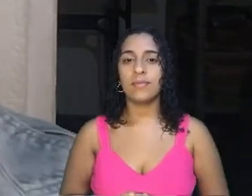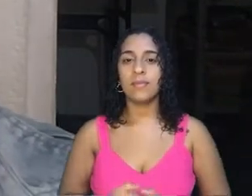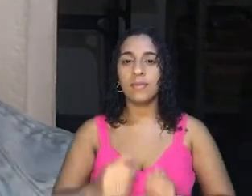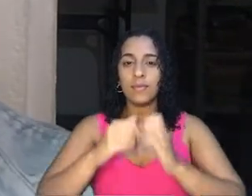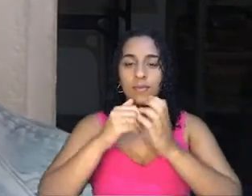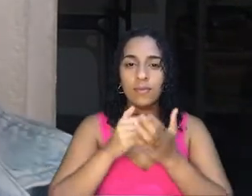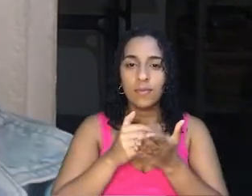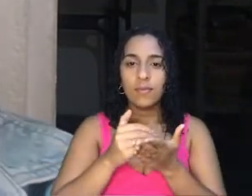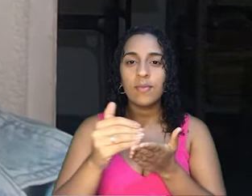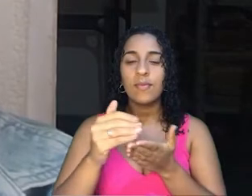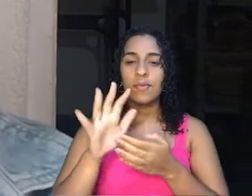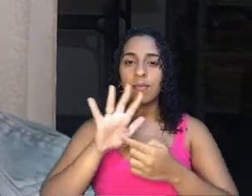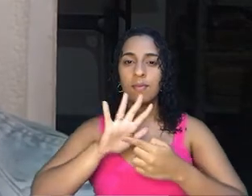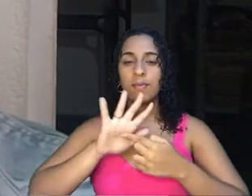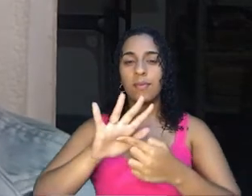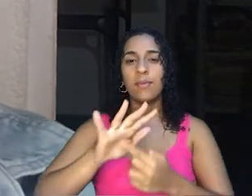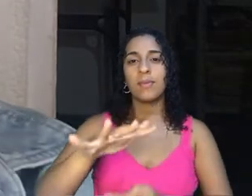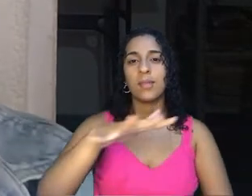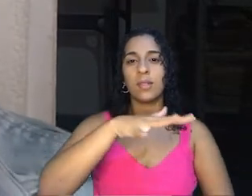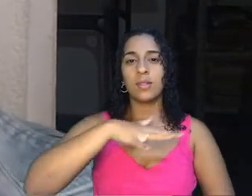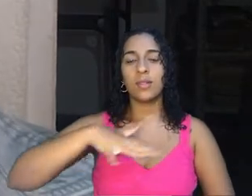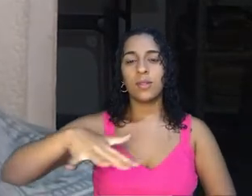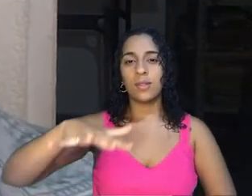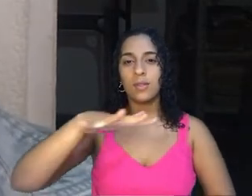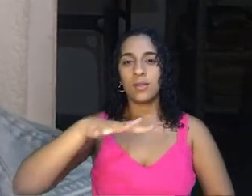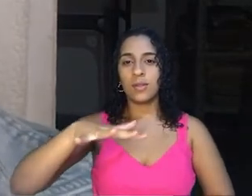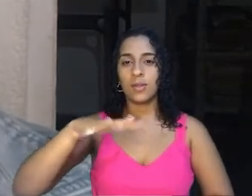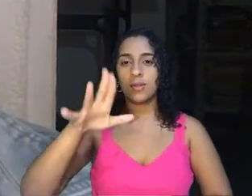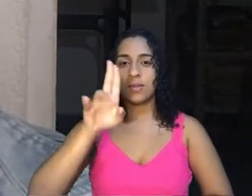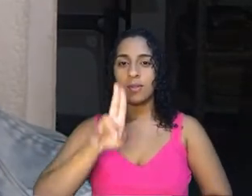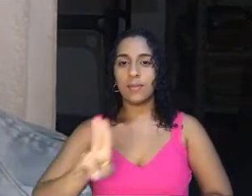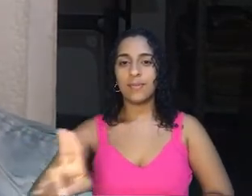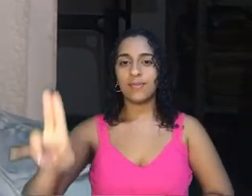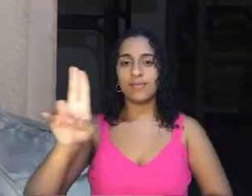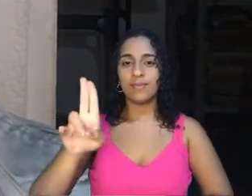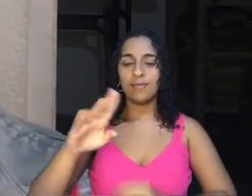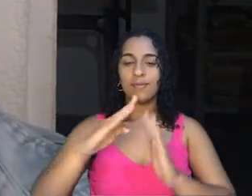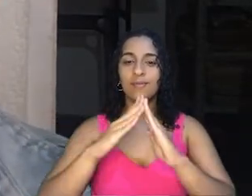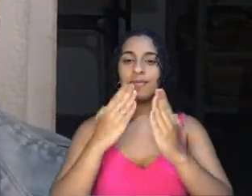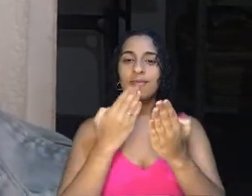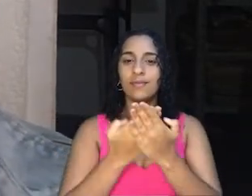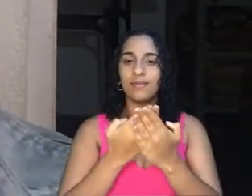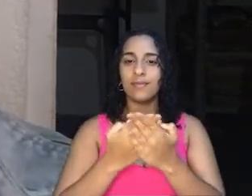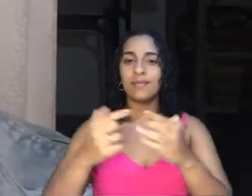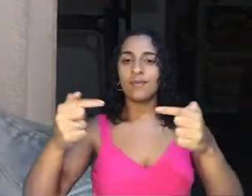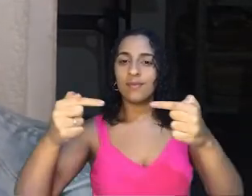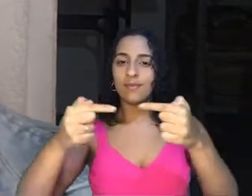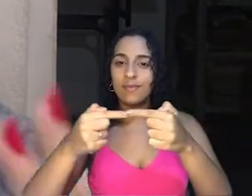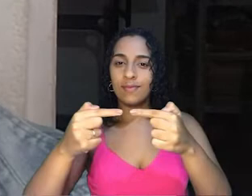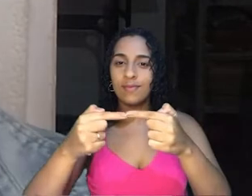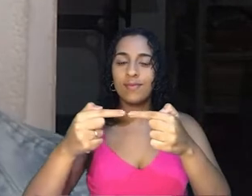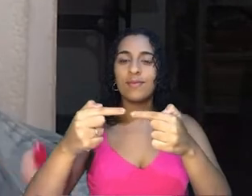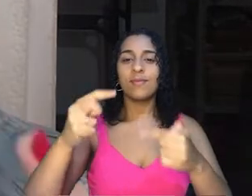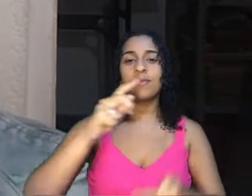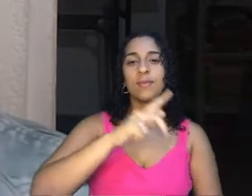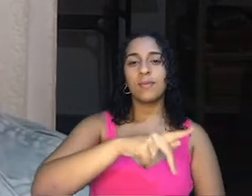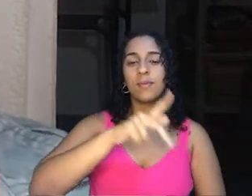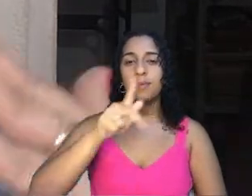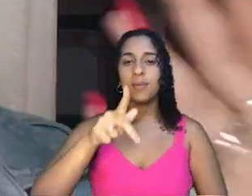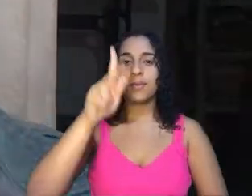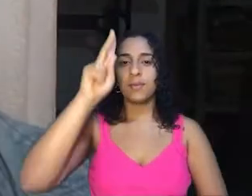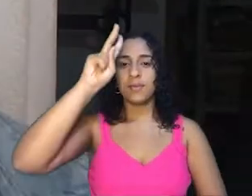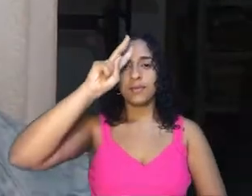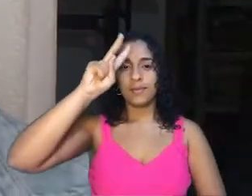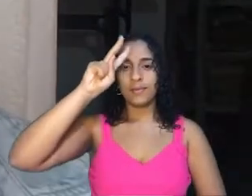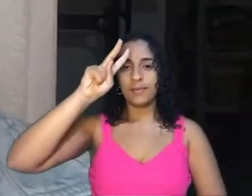espaços entre universidades e escolas estão sendo ligados por todos os professores historiadores E é claro os estudantes